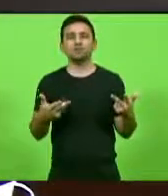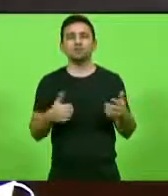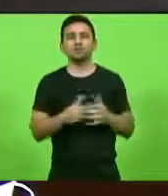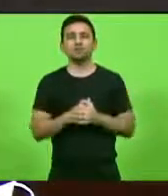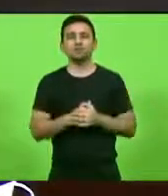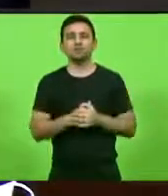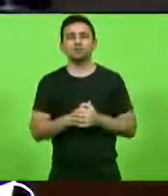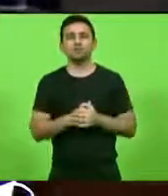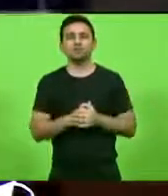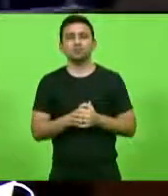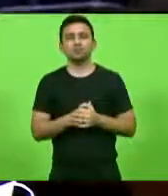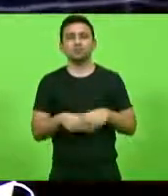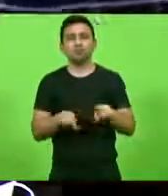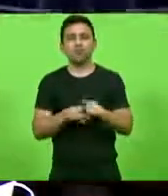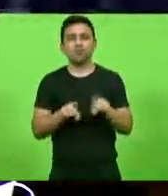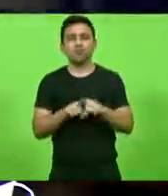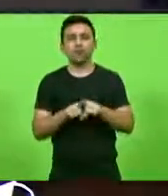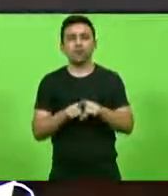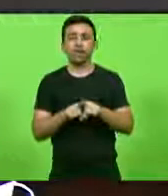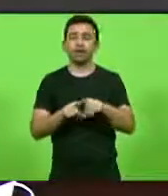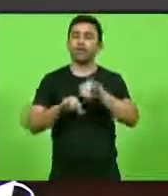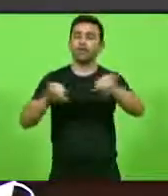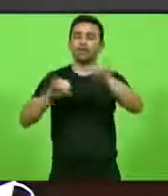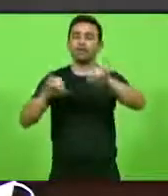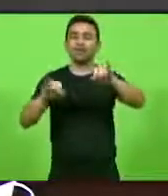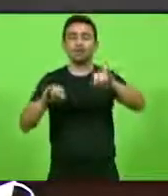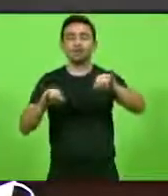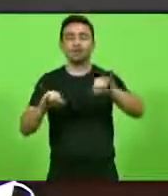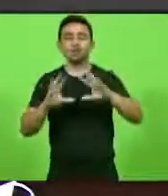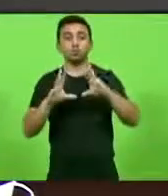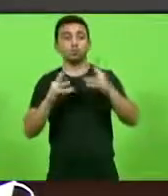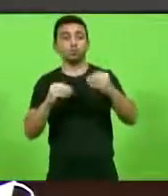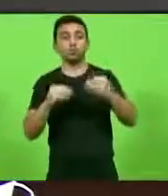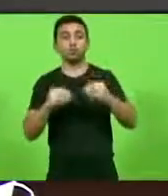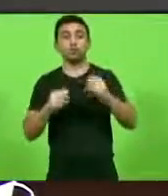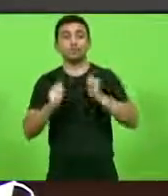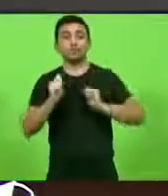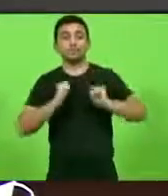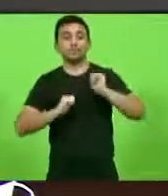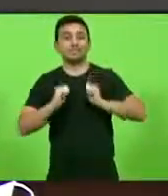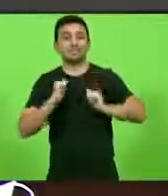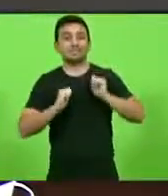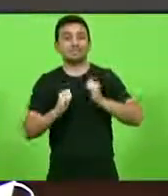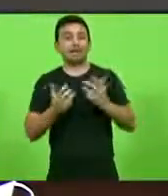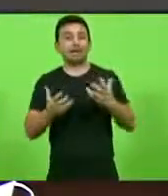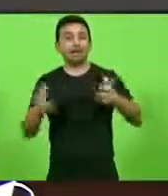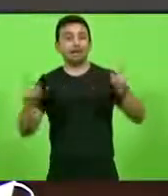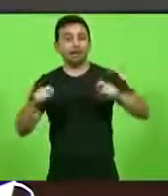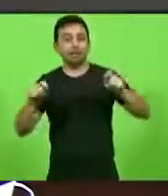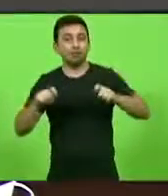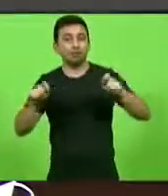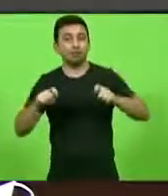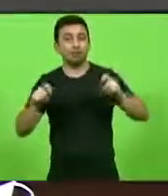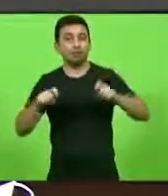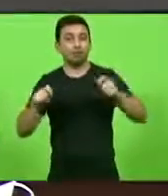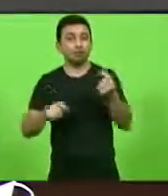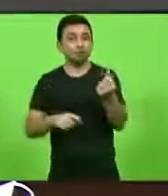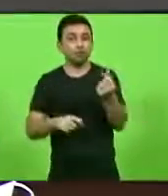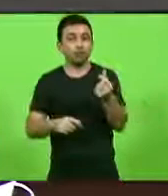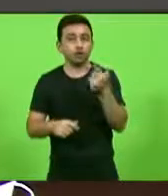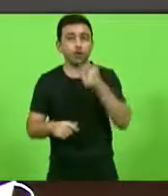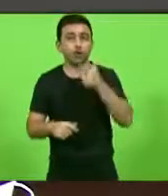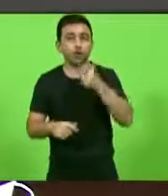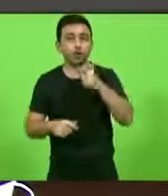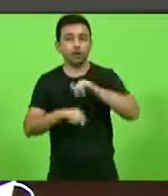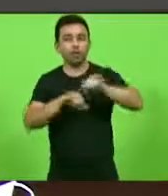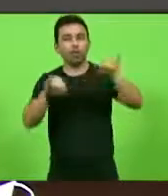e criando expectativas em relação, deputado Milton, dessas possibilidades de recurso,